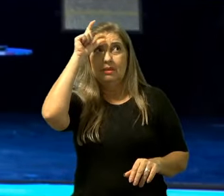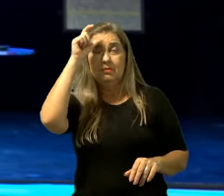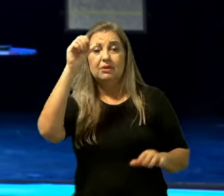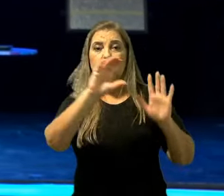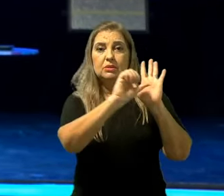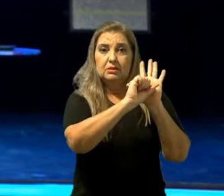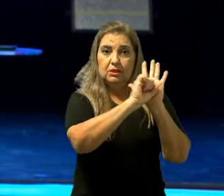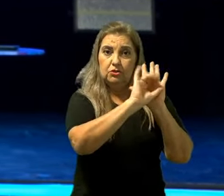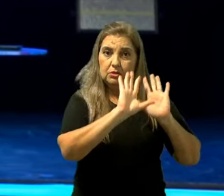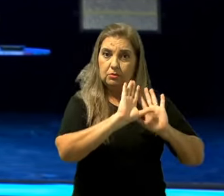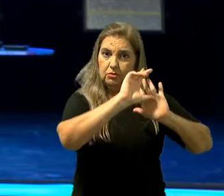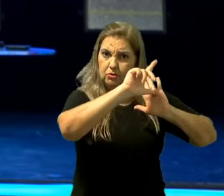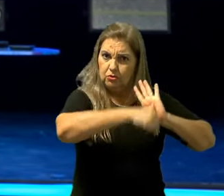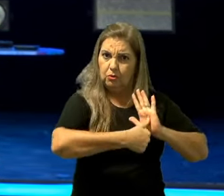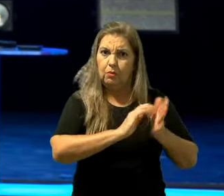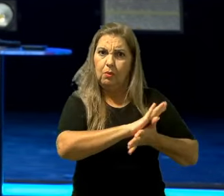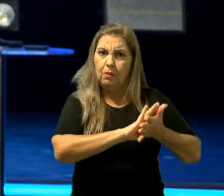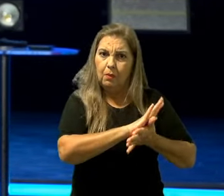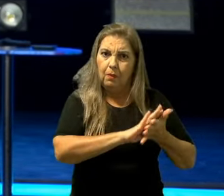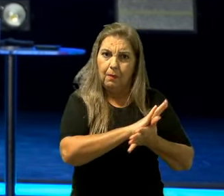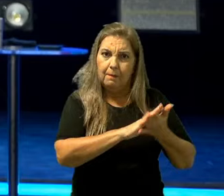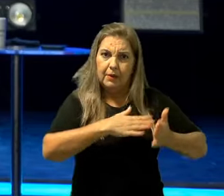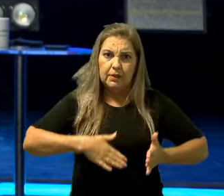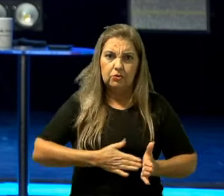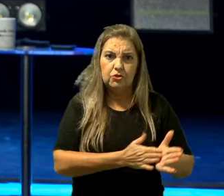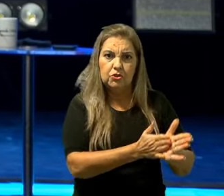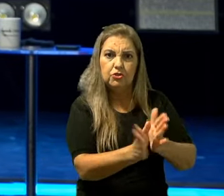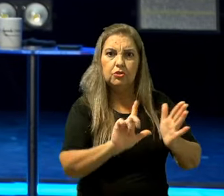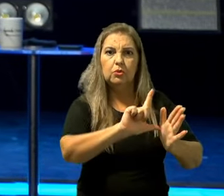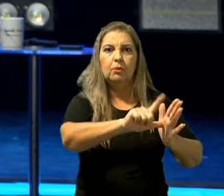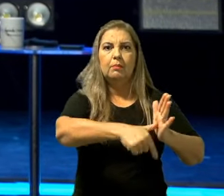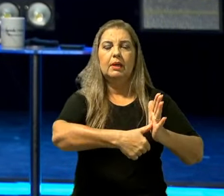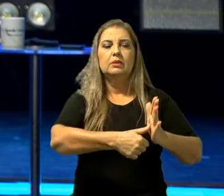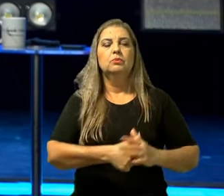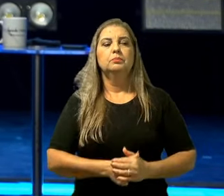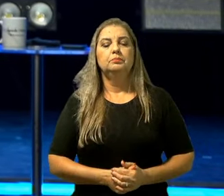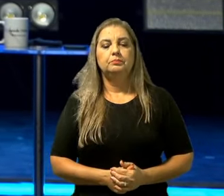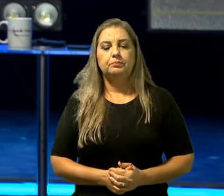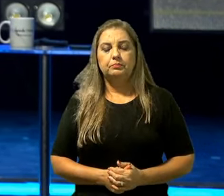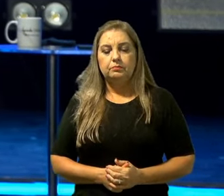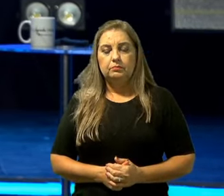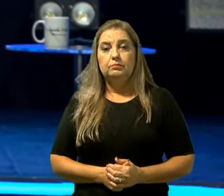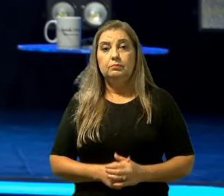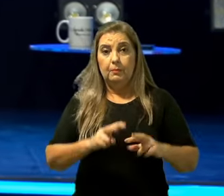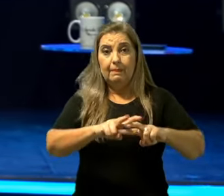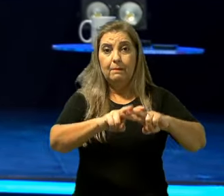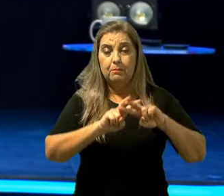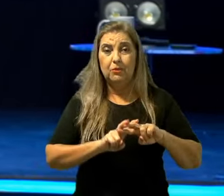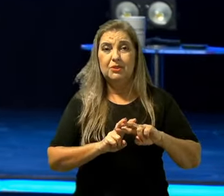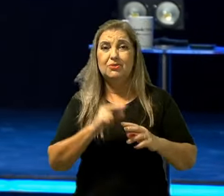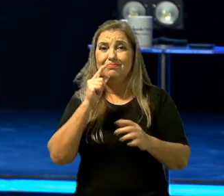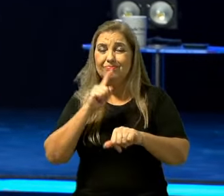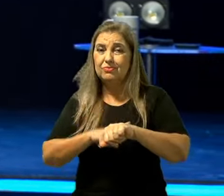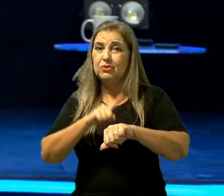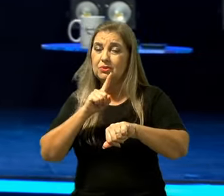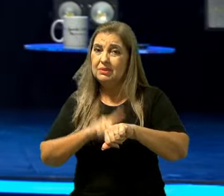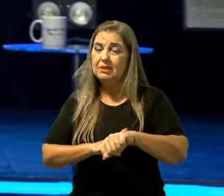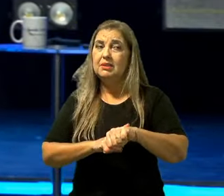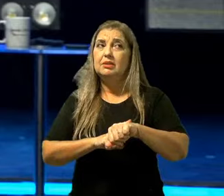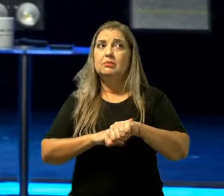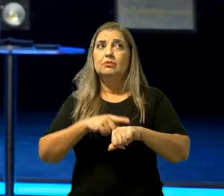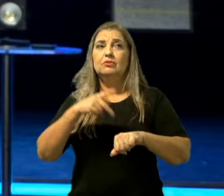roubada, uma identidade distorcida, é um destino roubado. É por isso que a todo tempo você